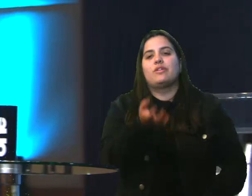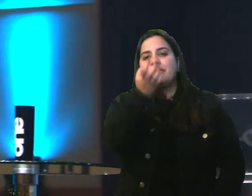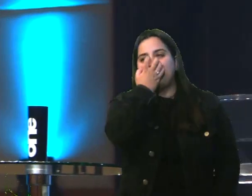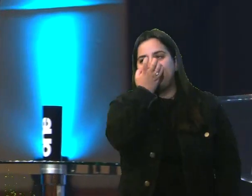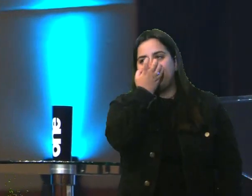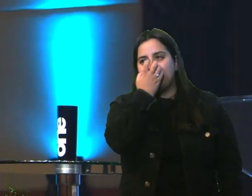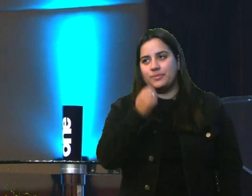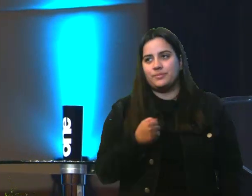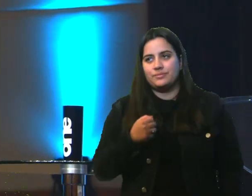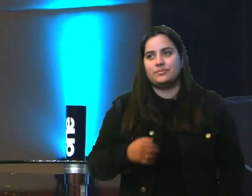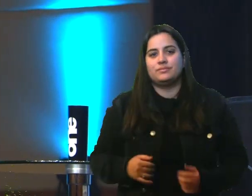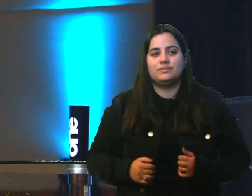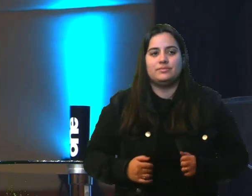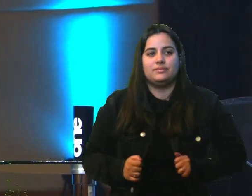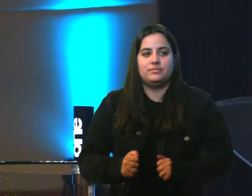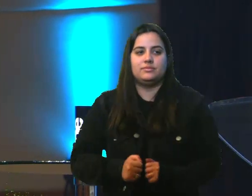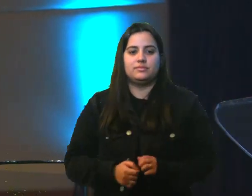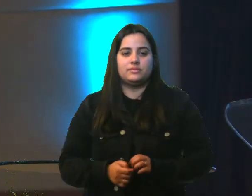cachorro.